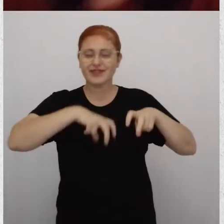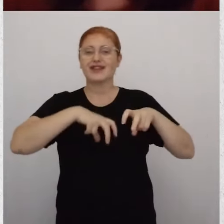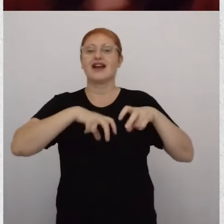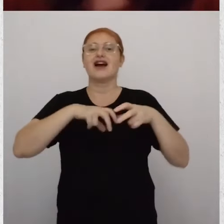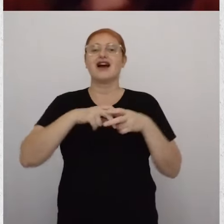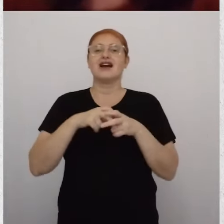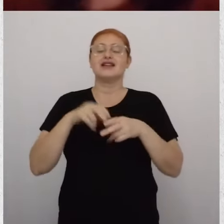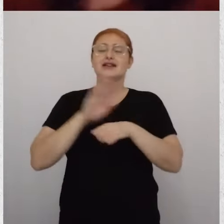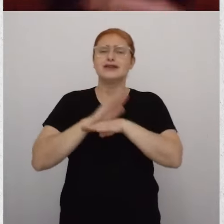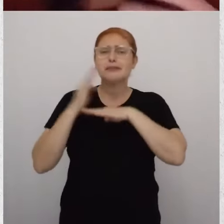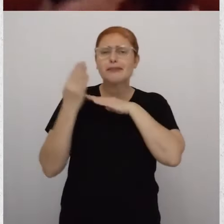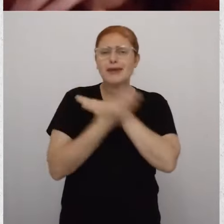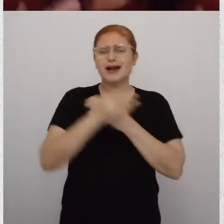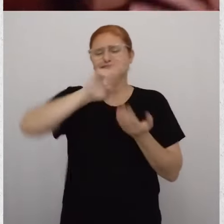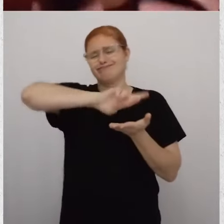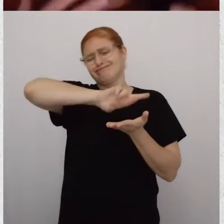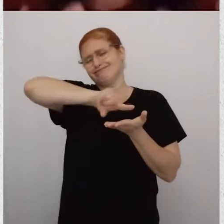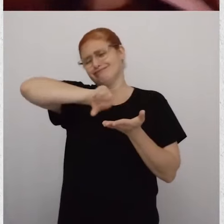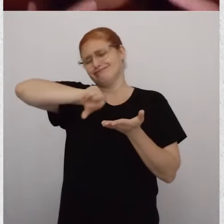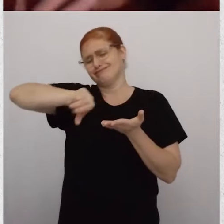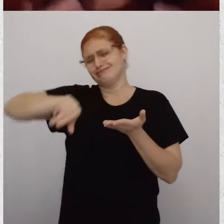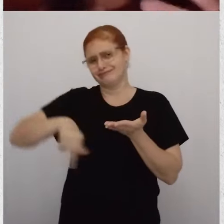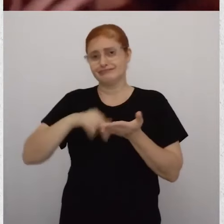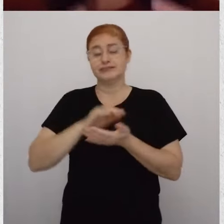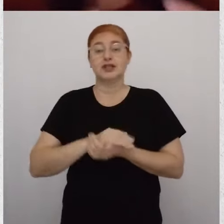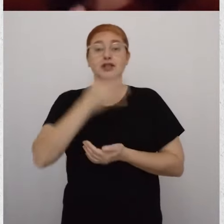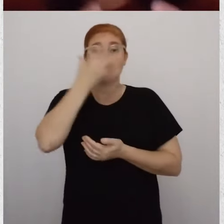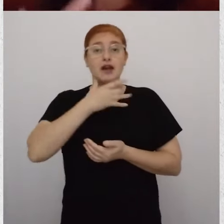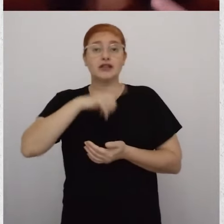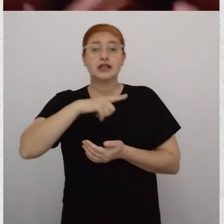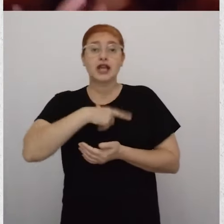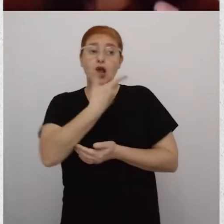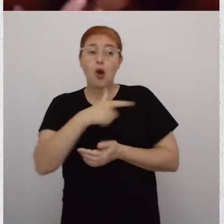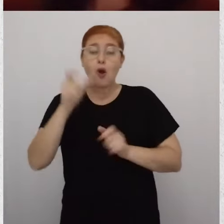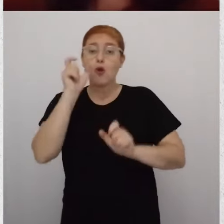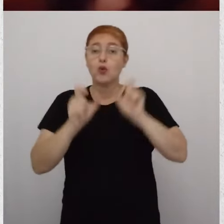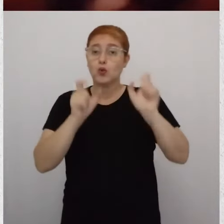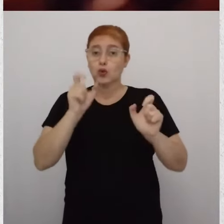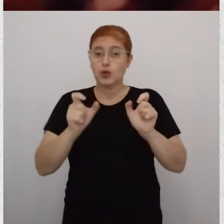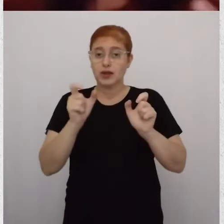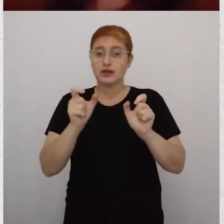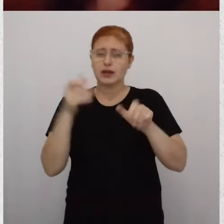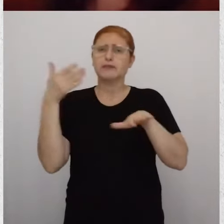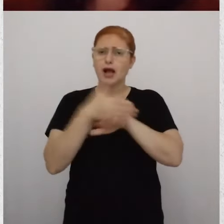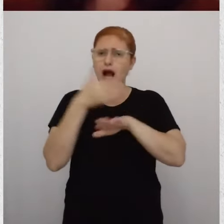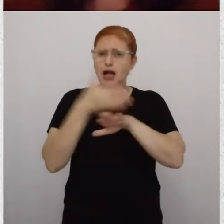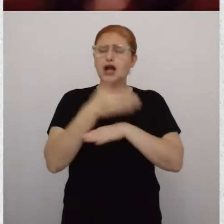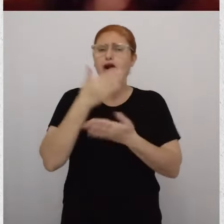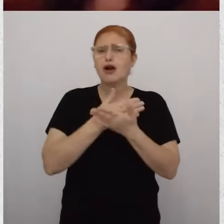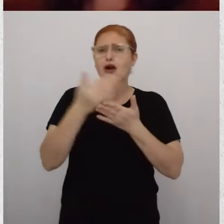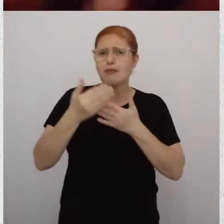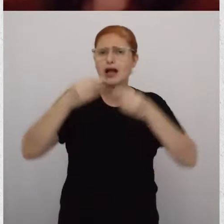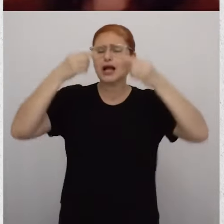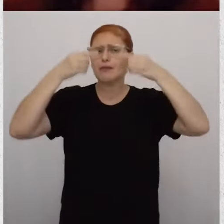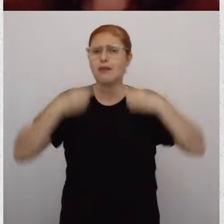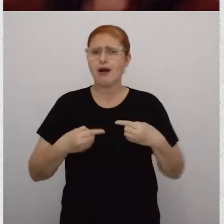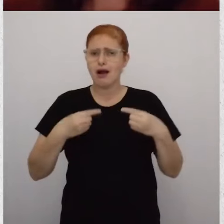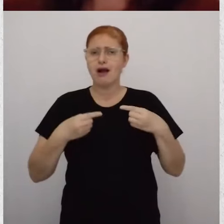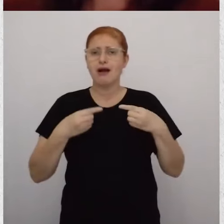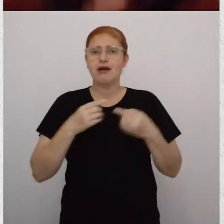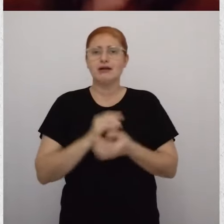populares. Enfim, acho que tem outros sujeitos que estão ali dentro, começam a disputar